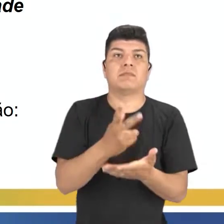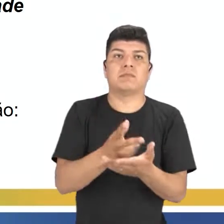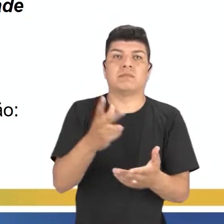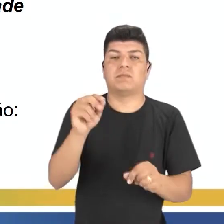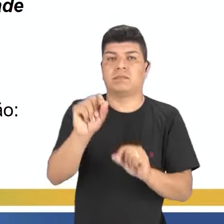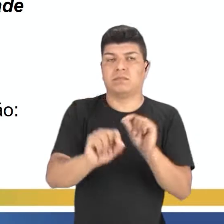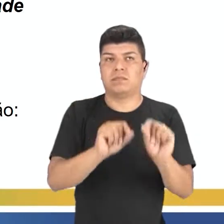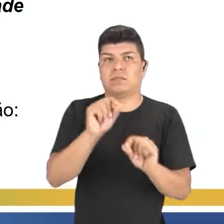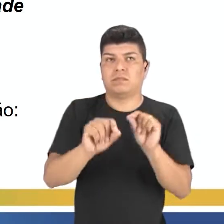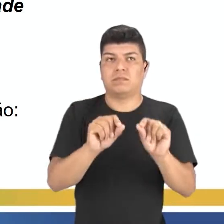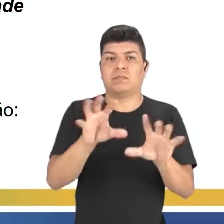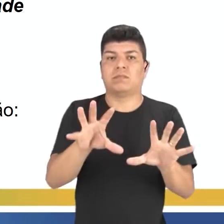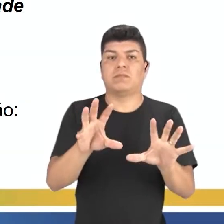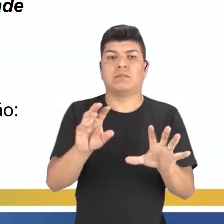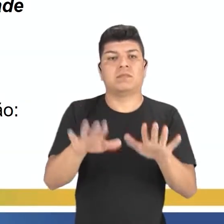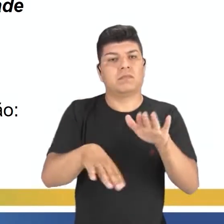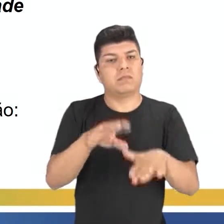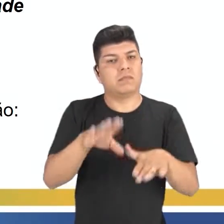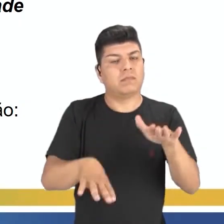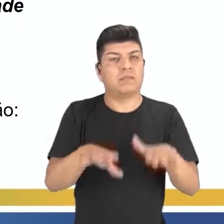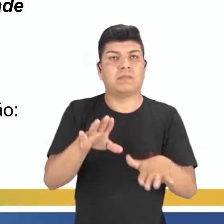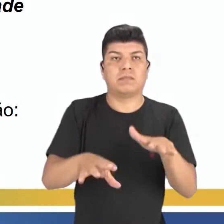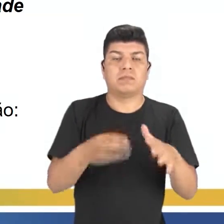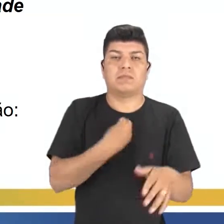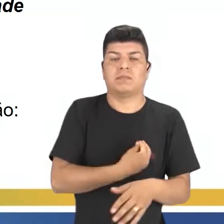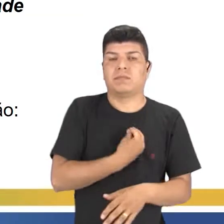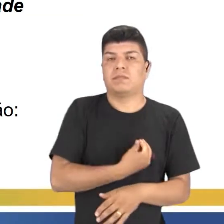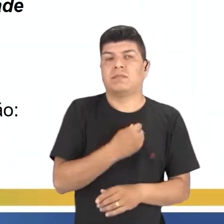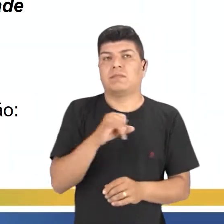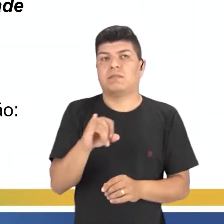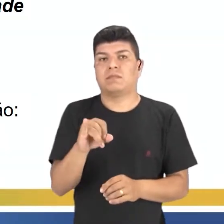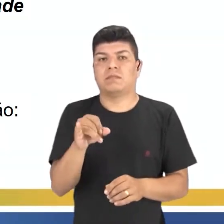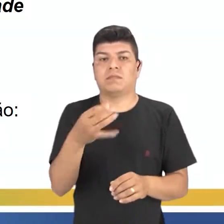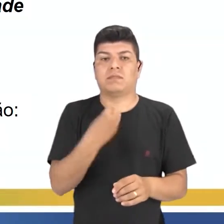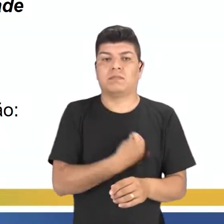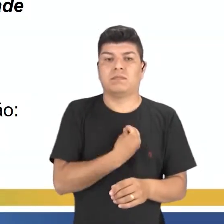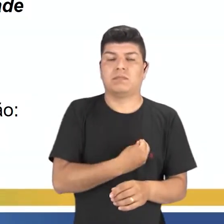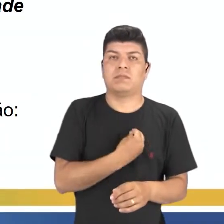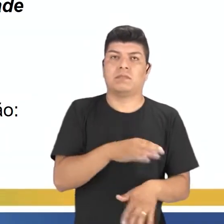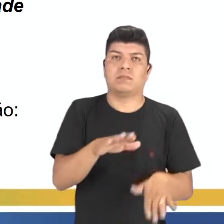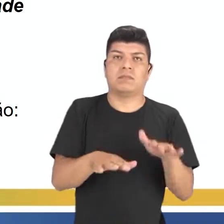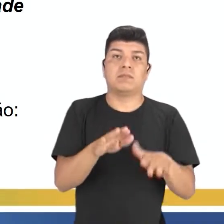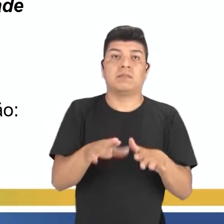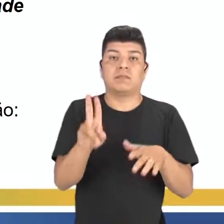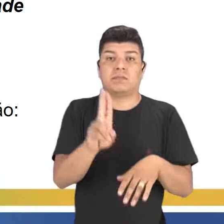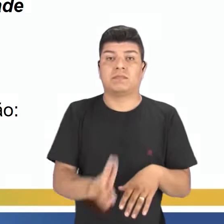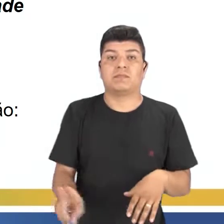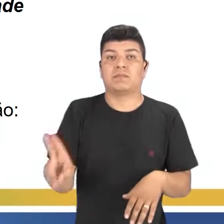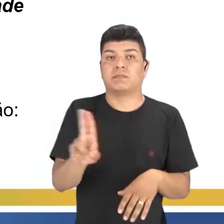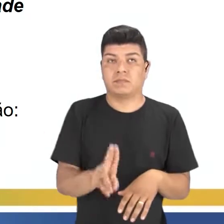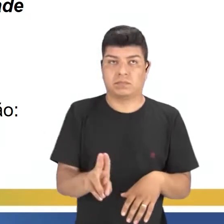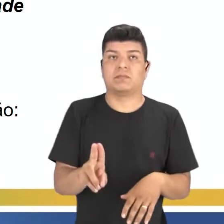meio. Então, depende de onde que esse campo aí está presente, o meio em que ele está presente. Aí você utiliza